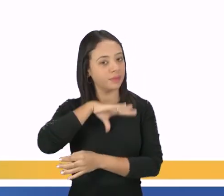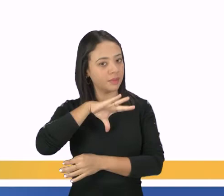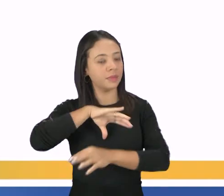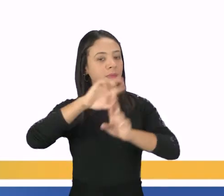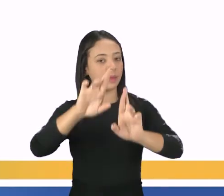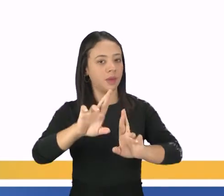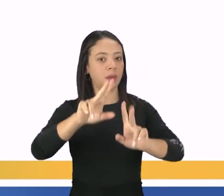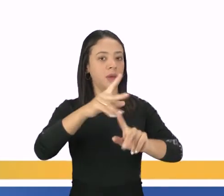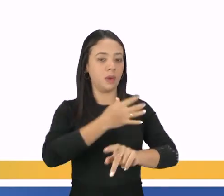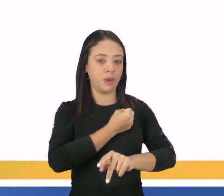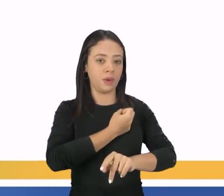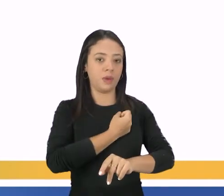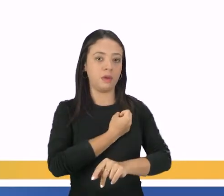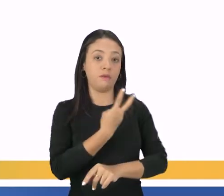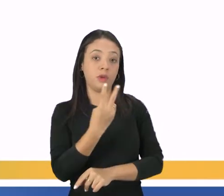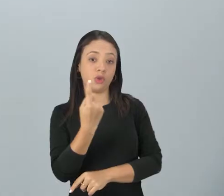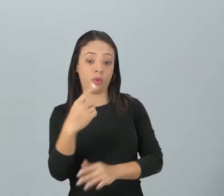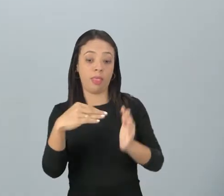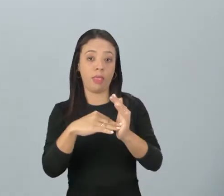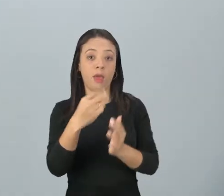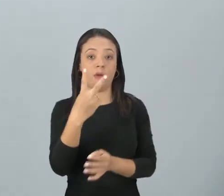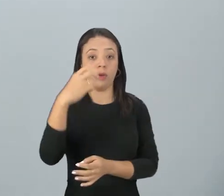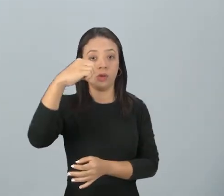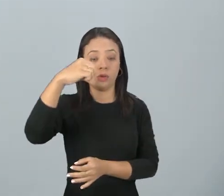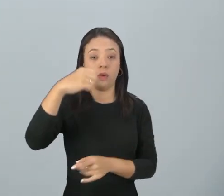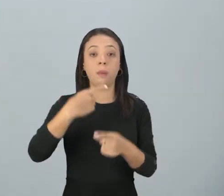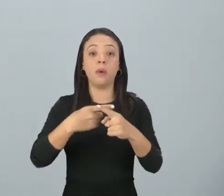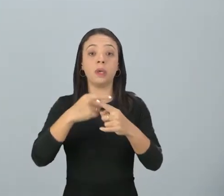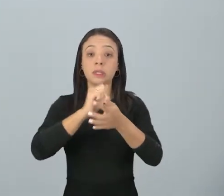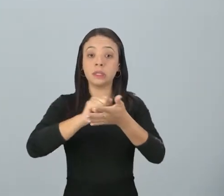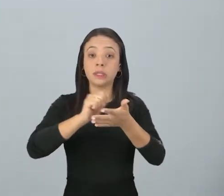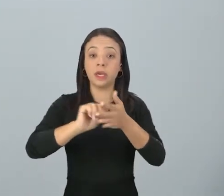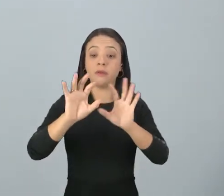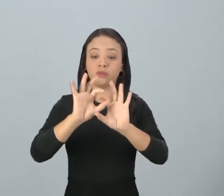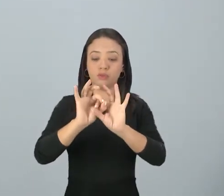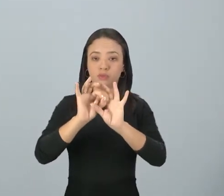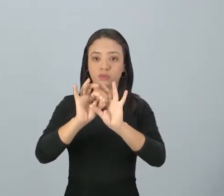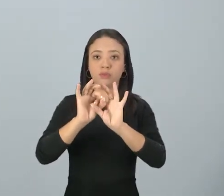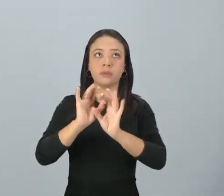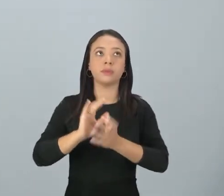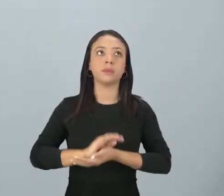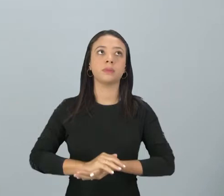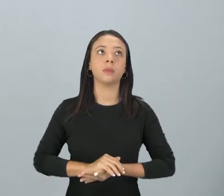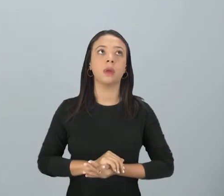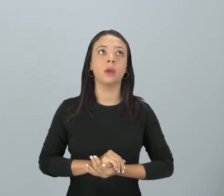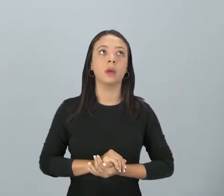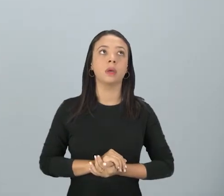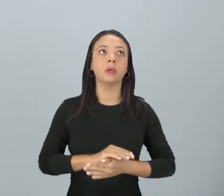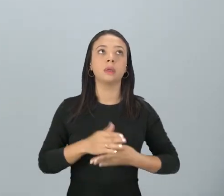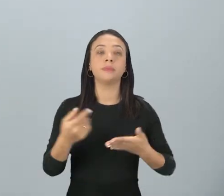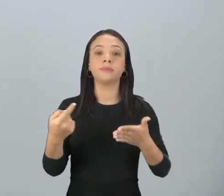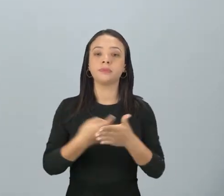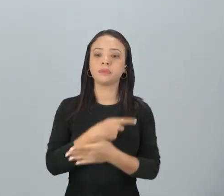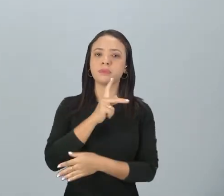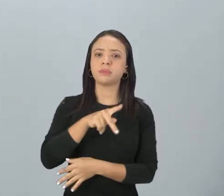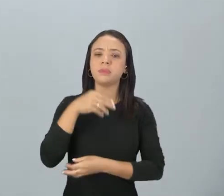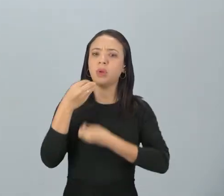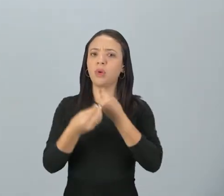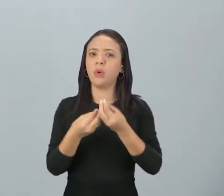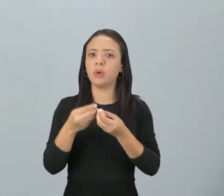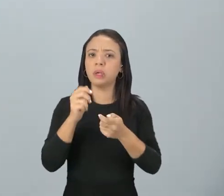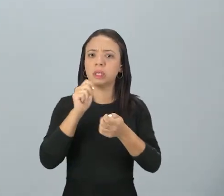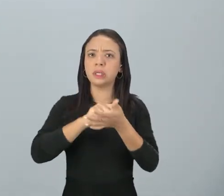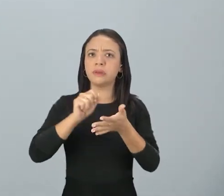português. Do numeral 21 até o 29 se escreve junto, tá? Professor, e quando é que eu escrevo